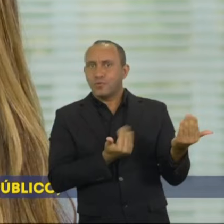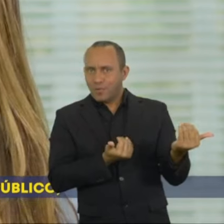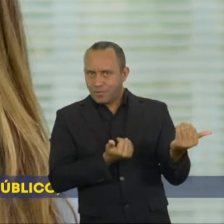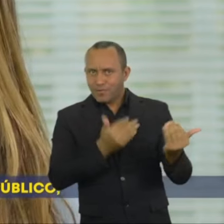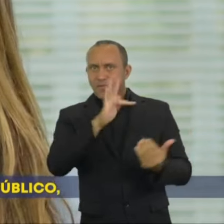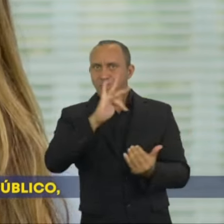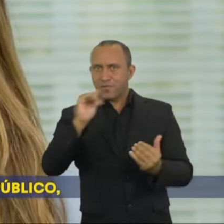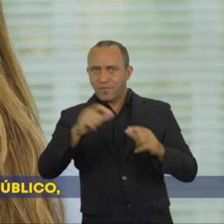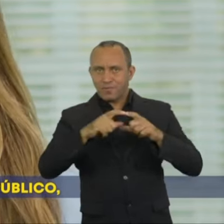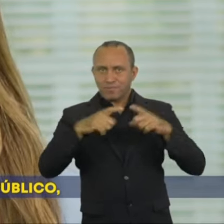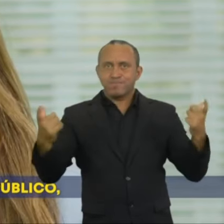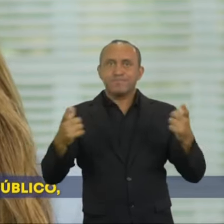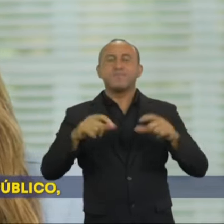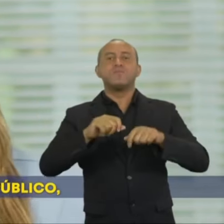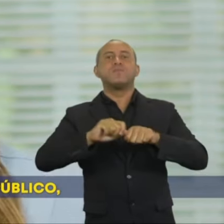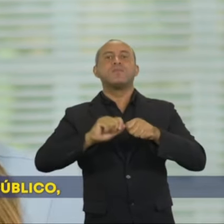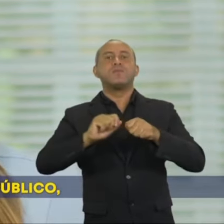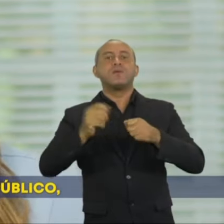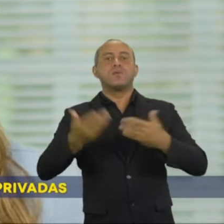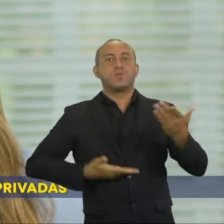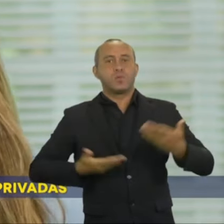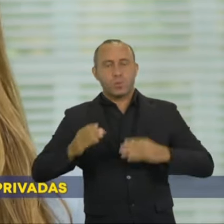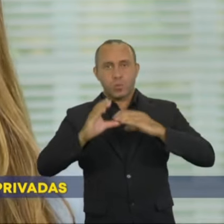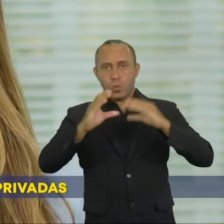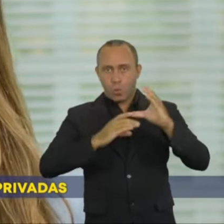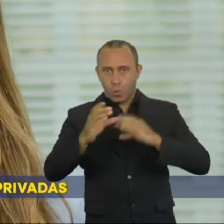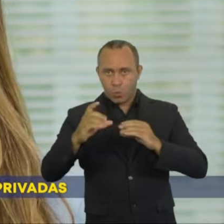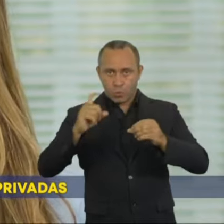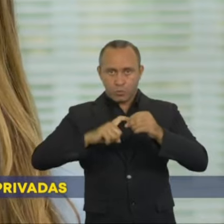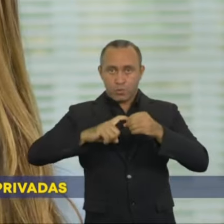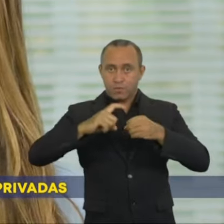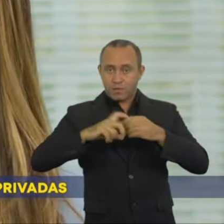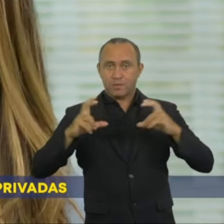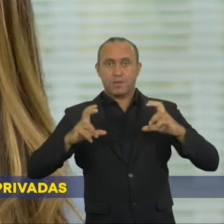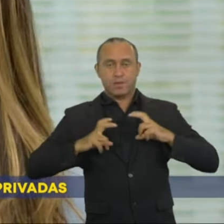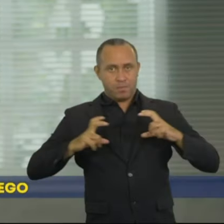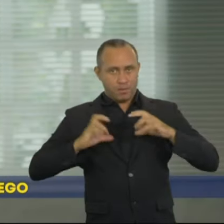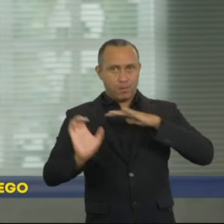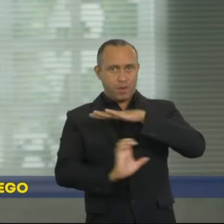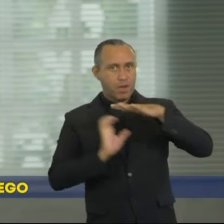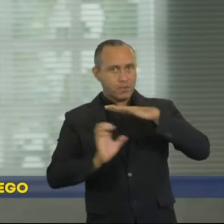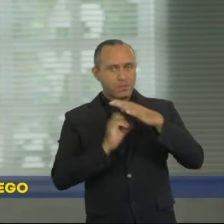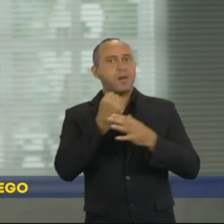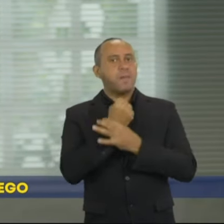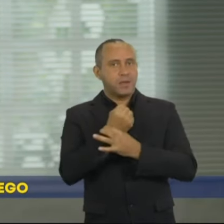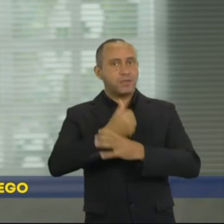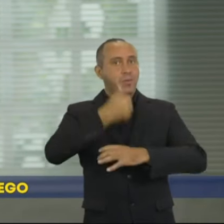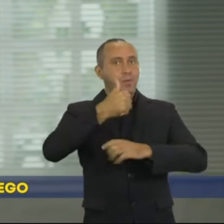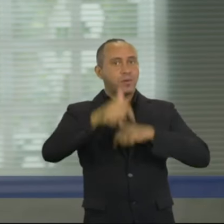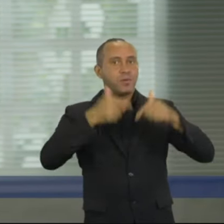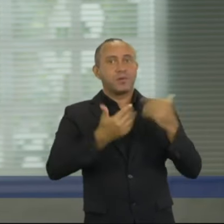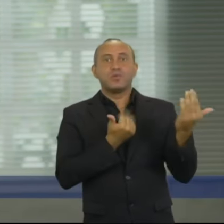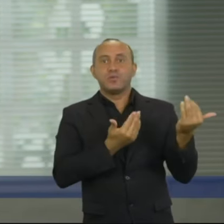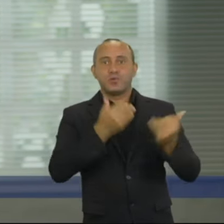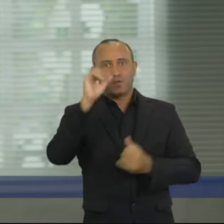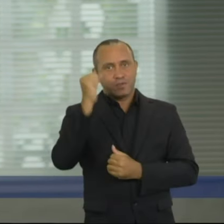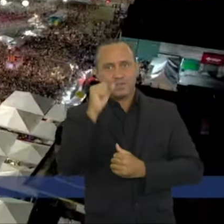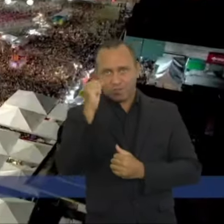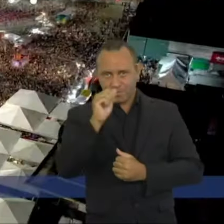jovens. Fábio vai abrir espaço no serviço público e fazer parcerias com as empresas privadas para garantir o primeiro emprego dos